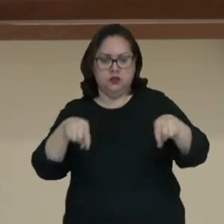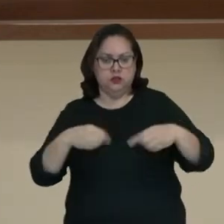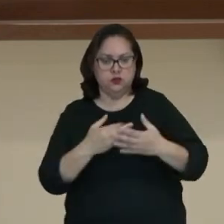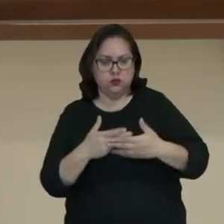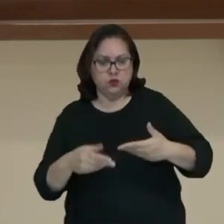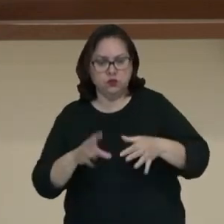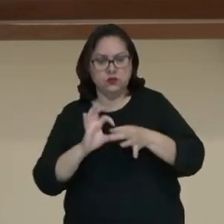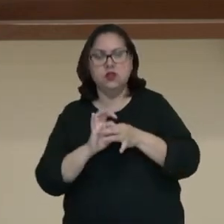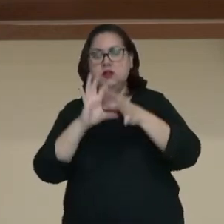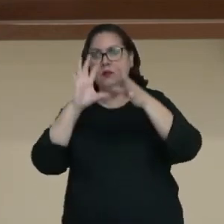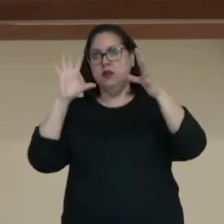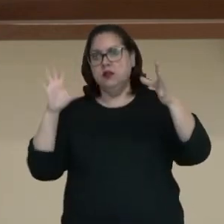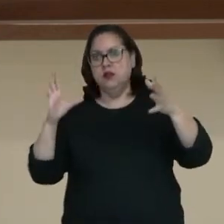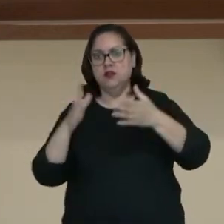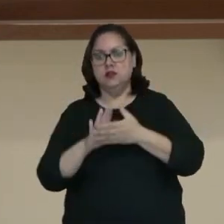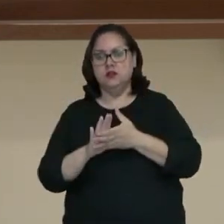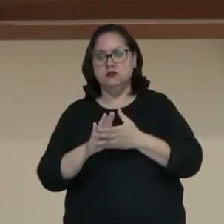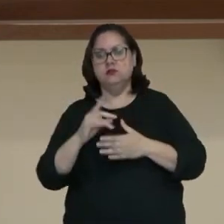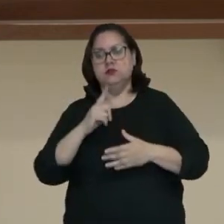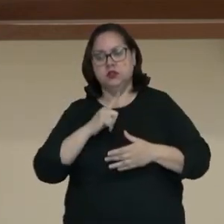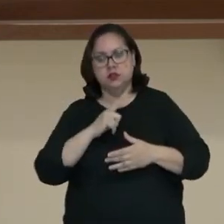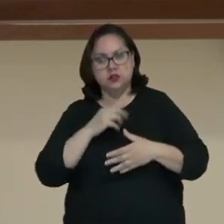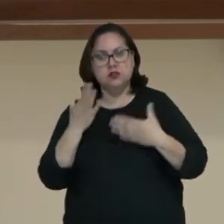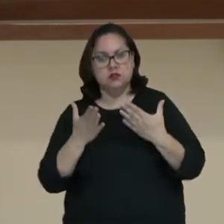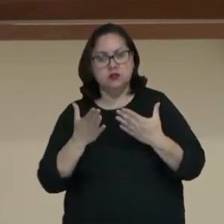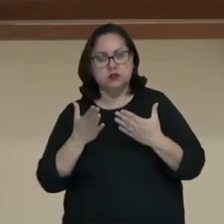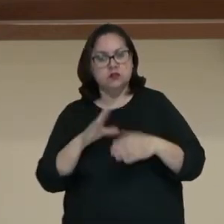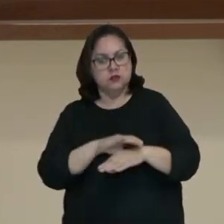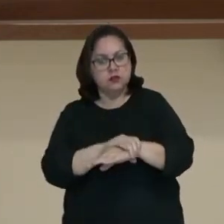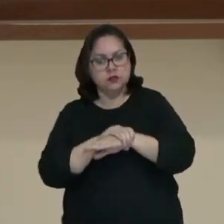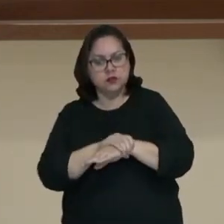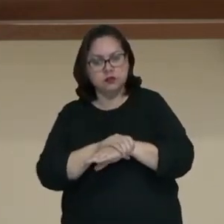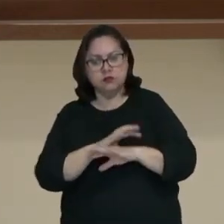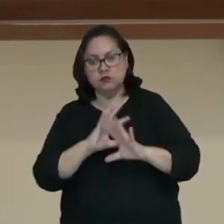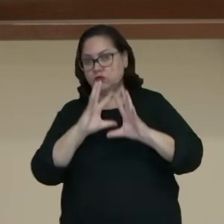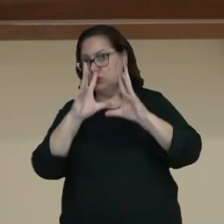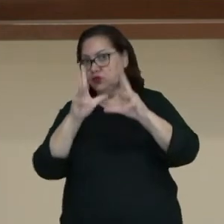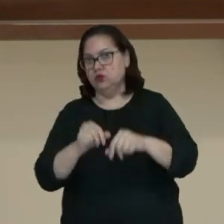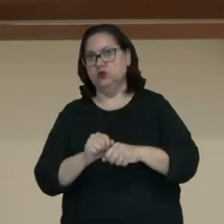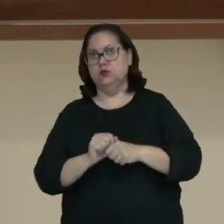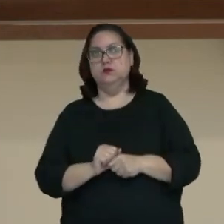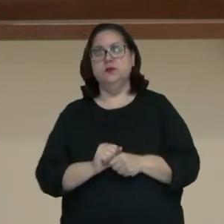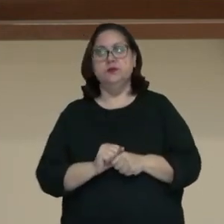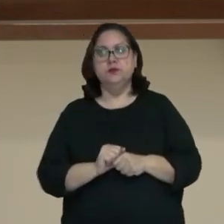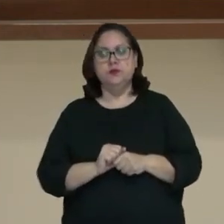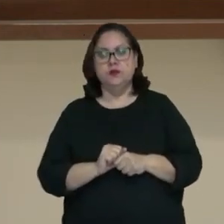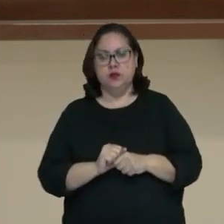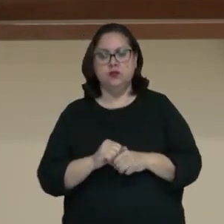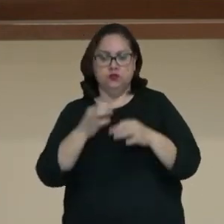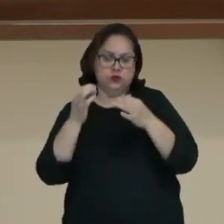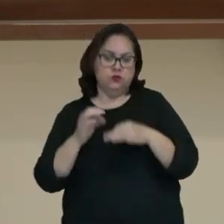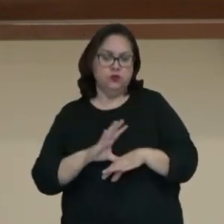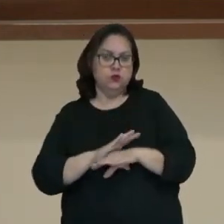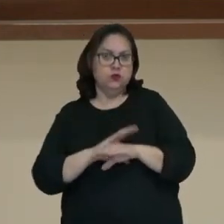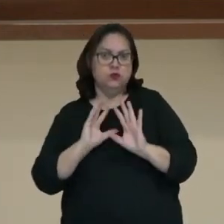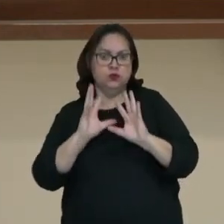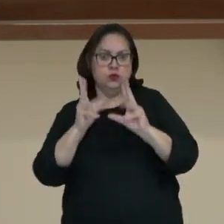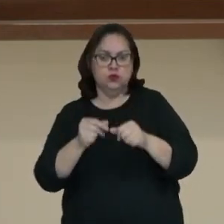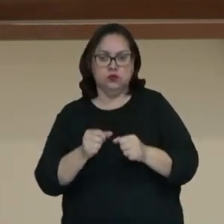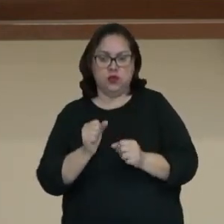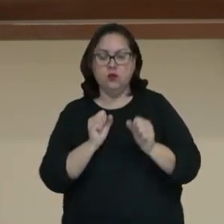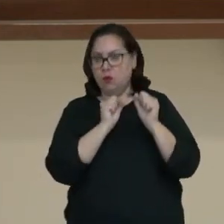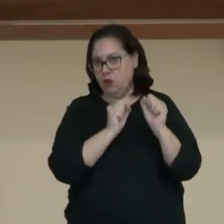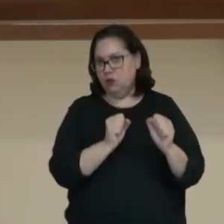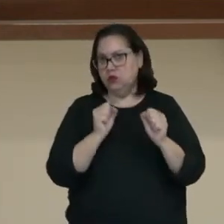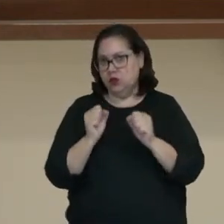a liberdade, e isso tem que ser assegurado para quem? Para todos, né? Para absolutamente todos. Quem está no